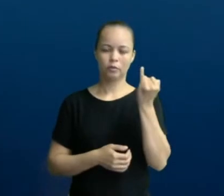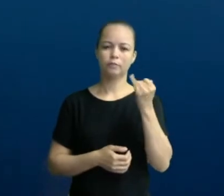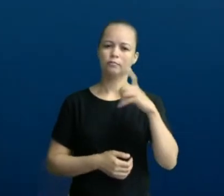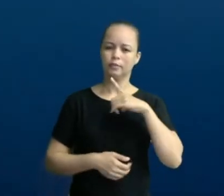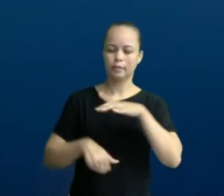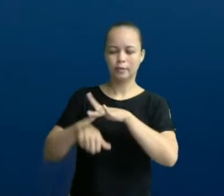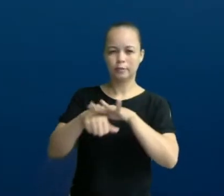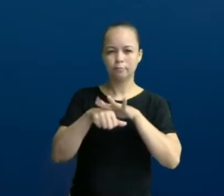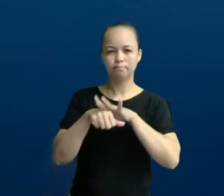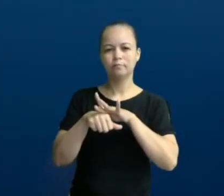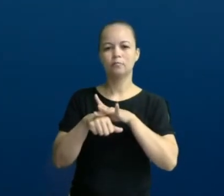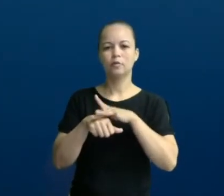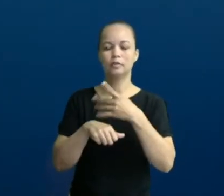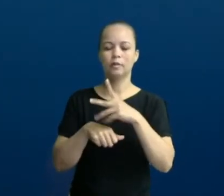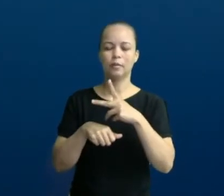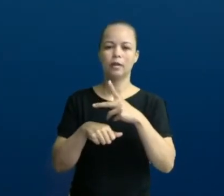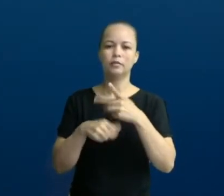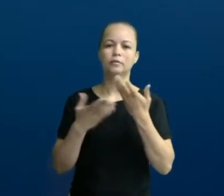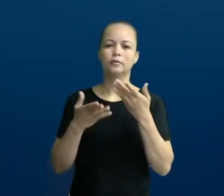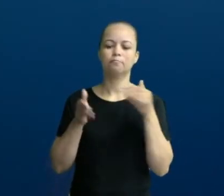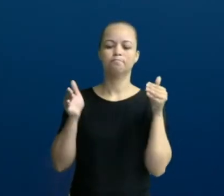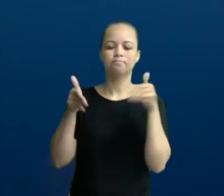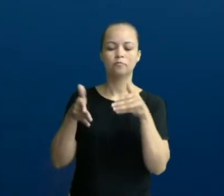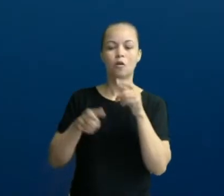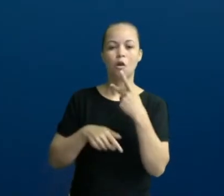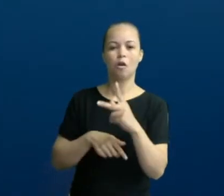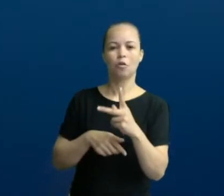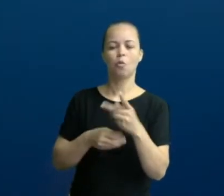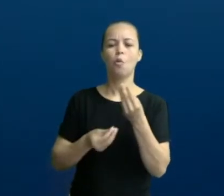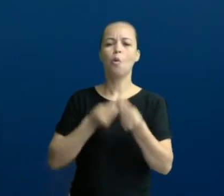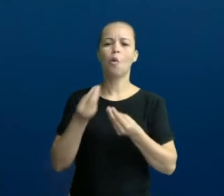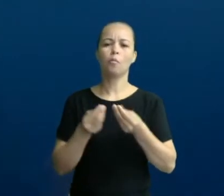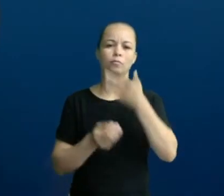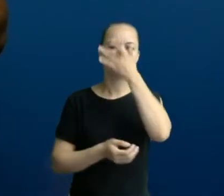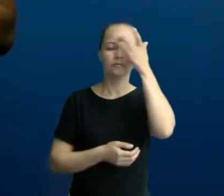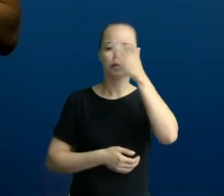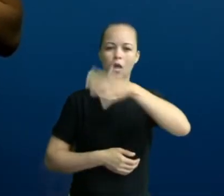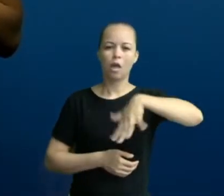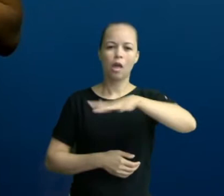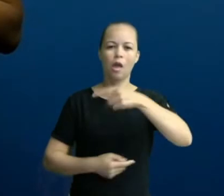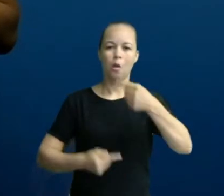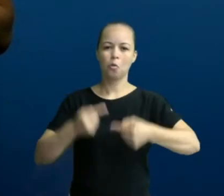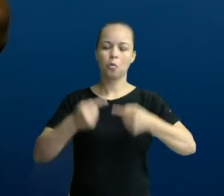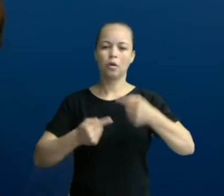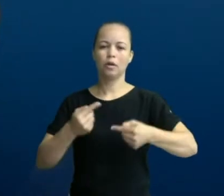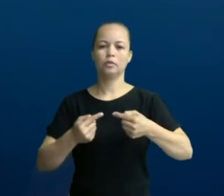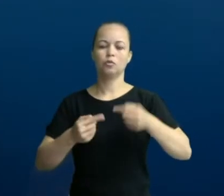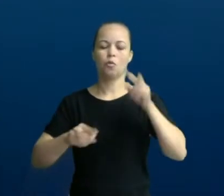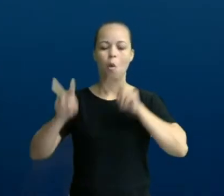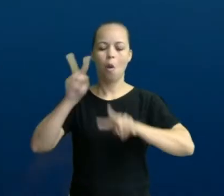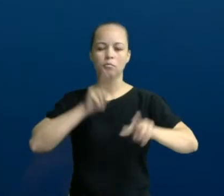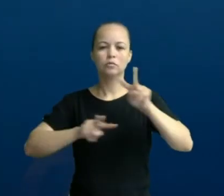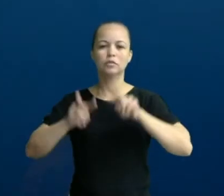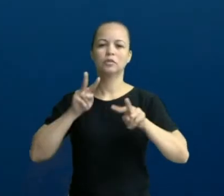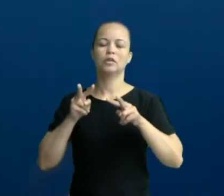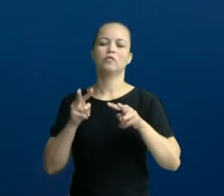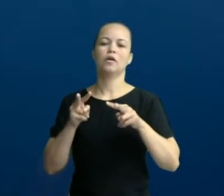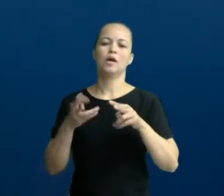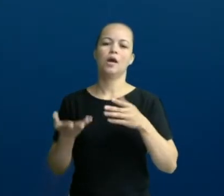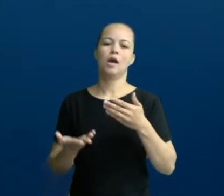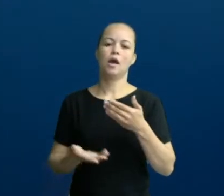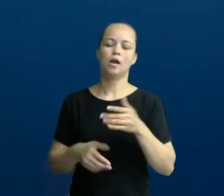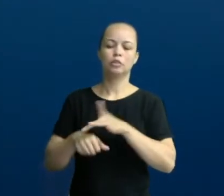doenças a partir dessa perspectiva, de como é que os governantes olham a saúde pública. Essas doenças que muitas vezes são chamadas de